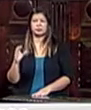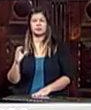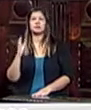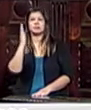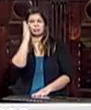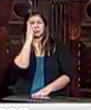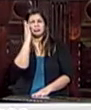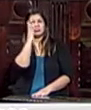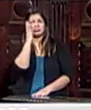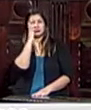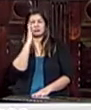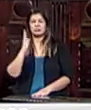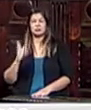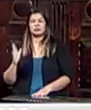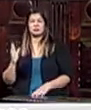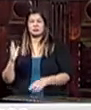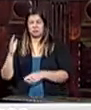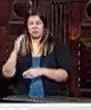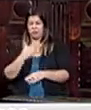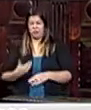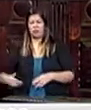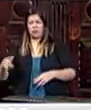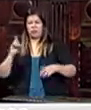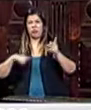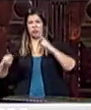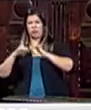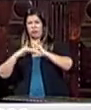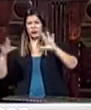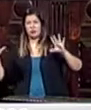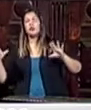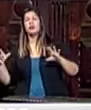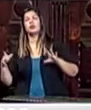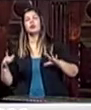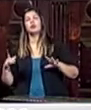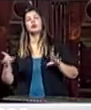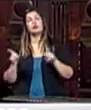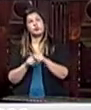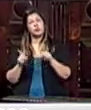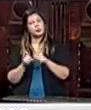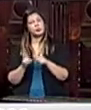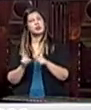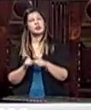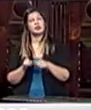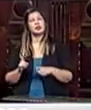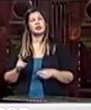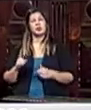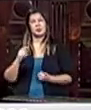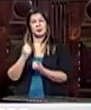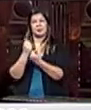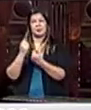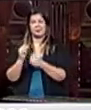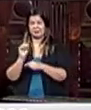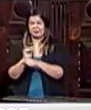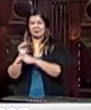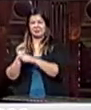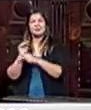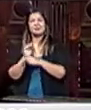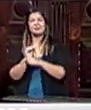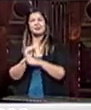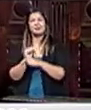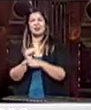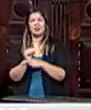os auspícios do modelo liberal, ainda com o patrocínio dos meios de comunicação no